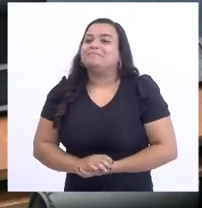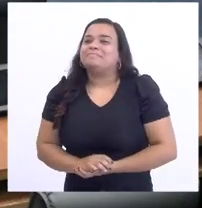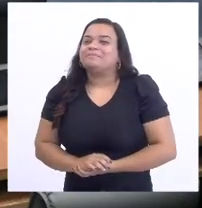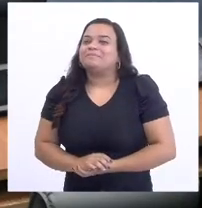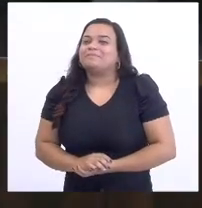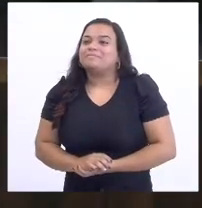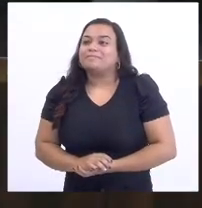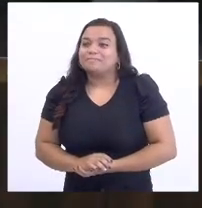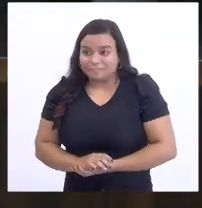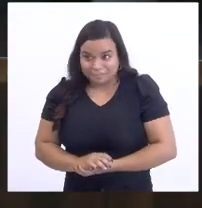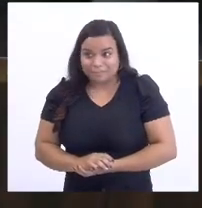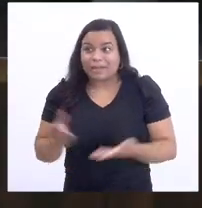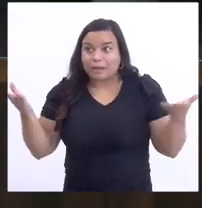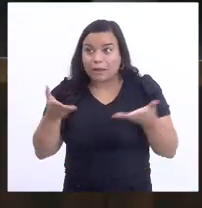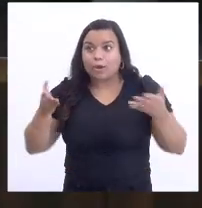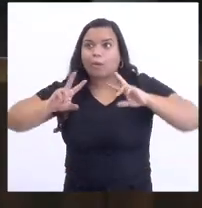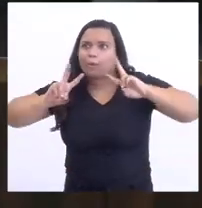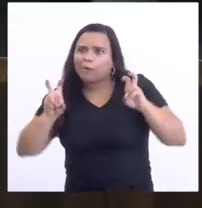Vamos à pauta.